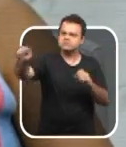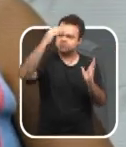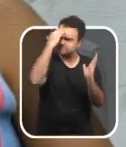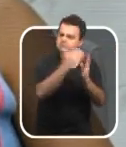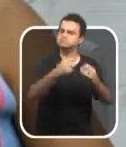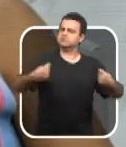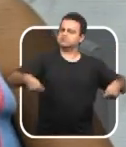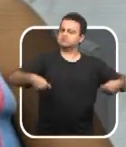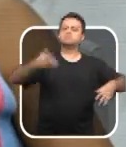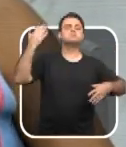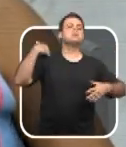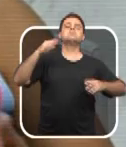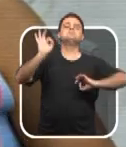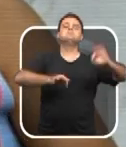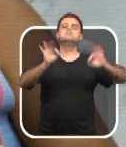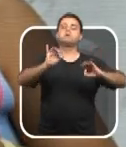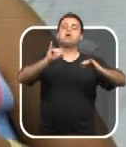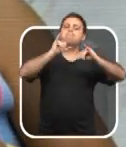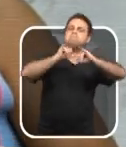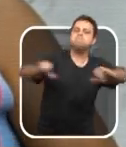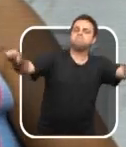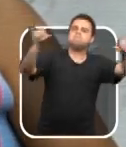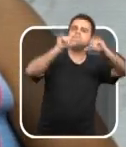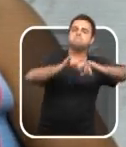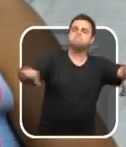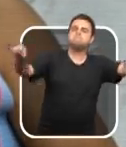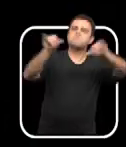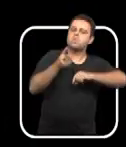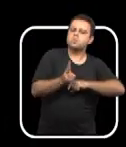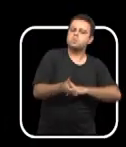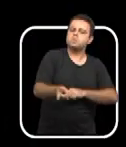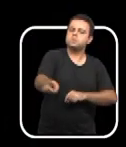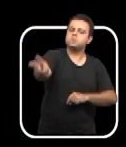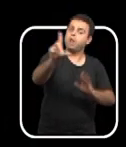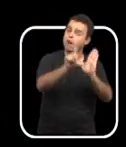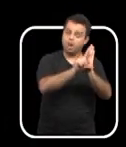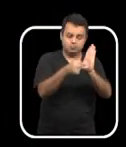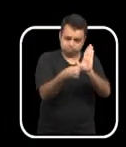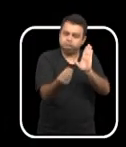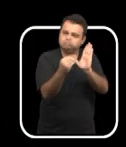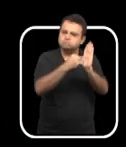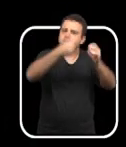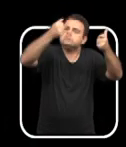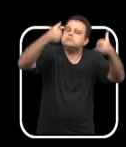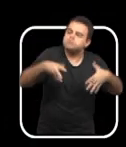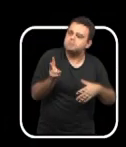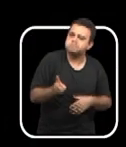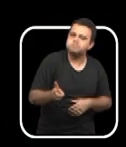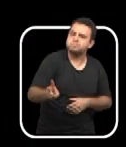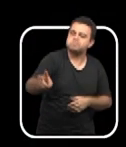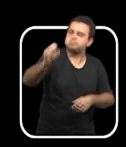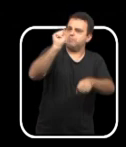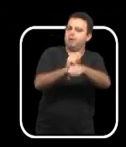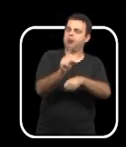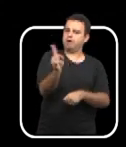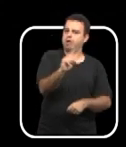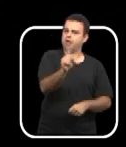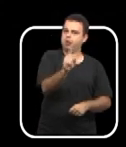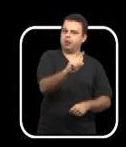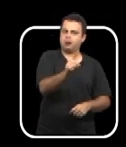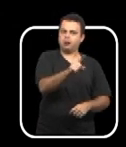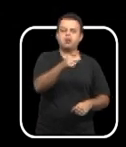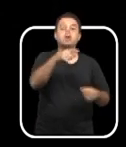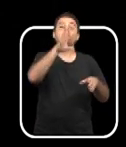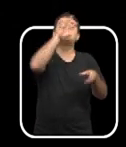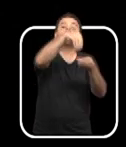a campanha de prevenção, que no caso é uma campanha permanente, né? A lei diz que é uma campanha permanente de prevenção à importunação